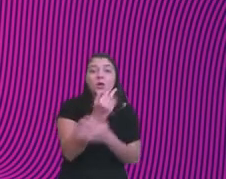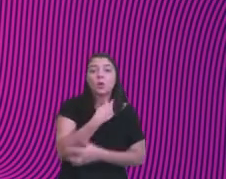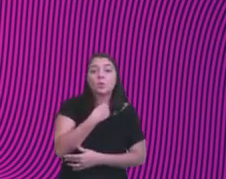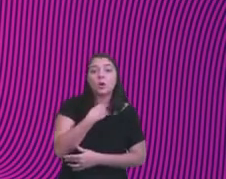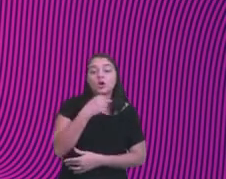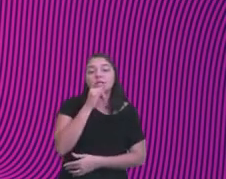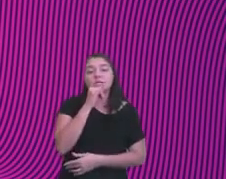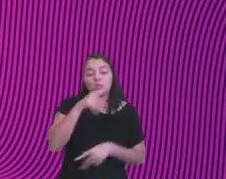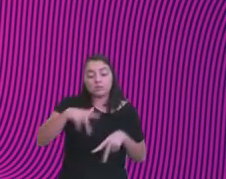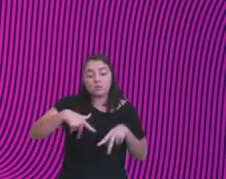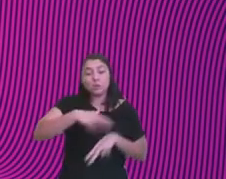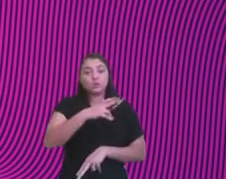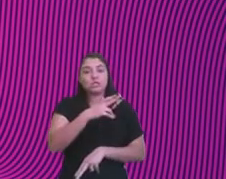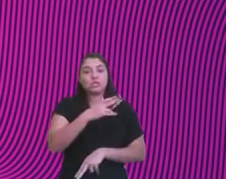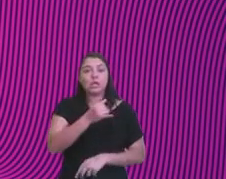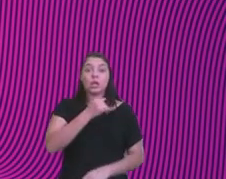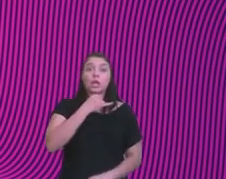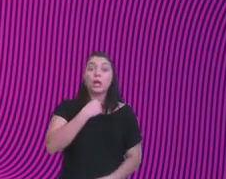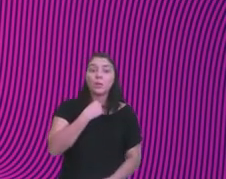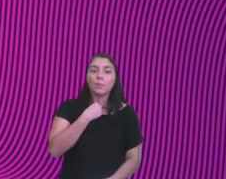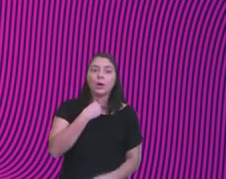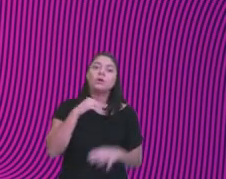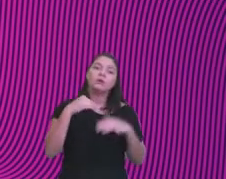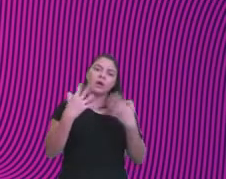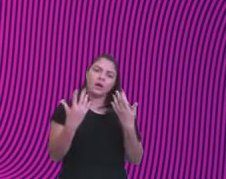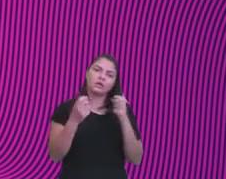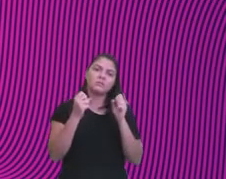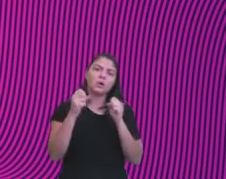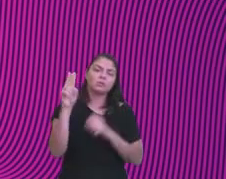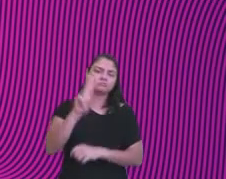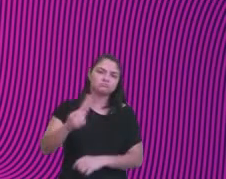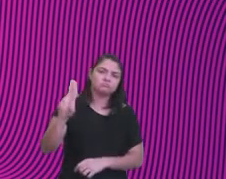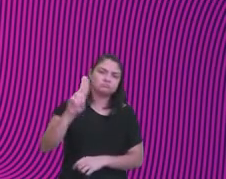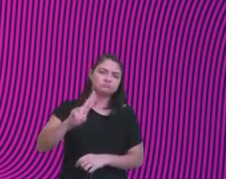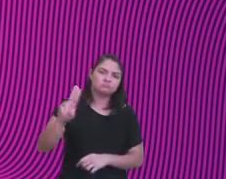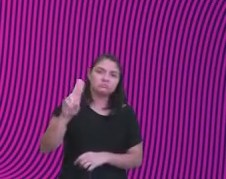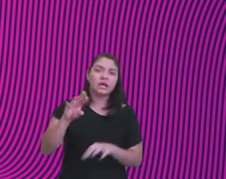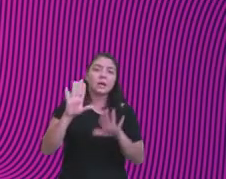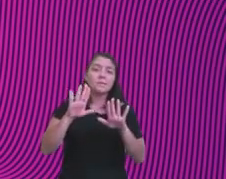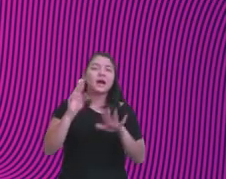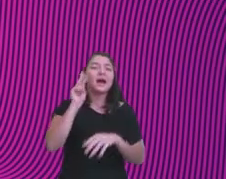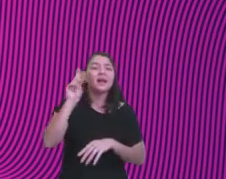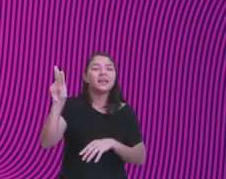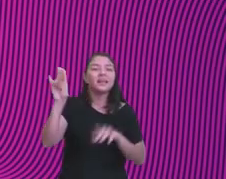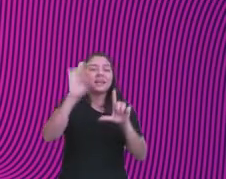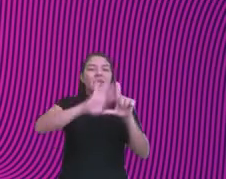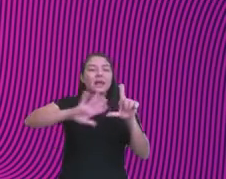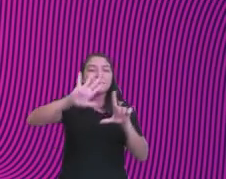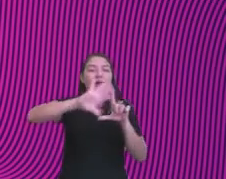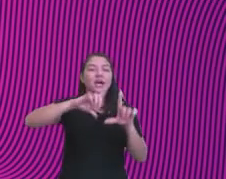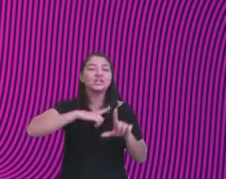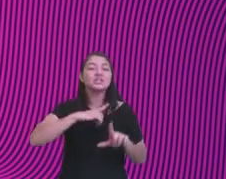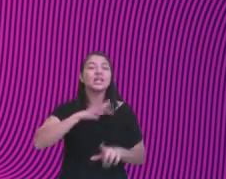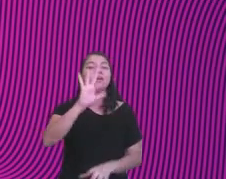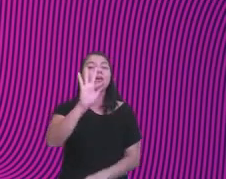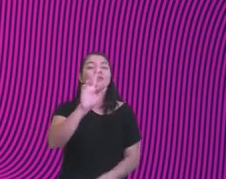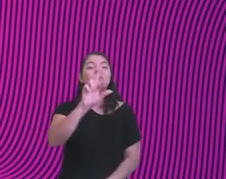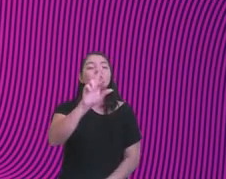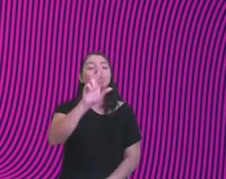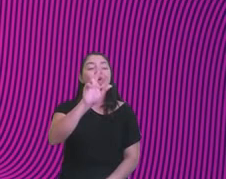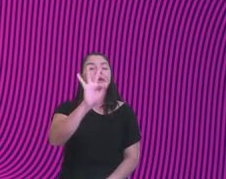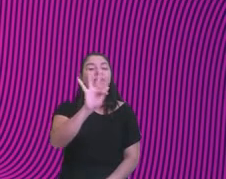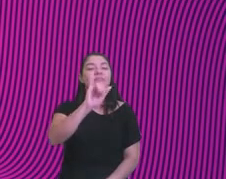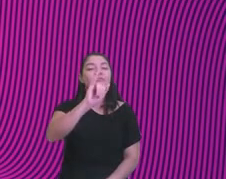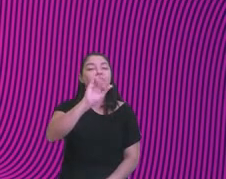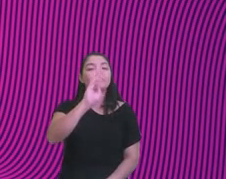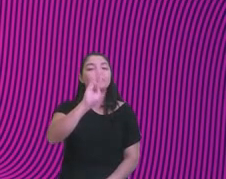O acompanhamento é mais difícil. Você vê que na própria imagem ele tem fibrose, mas tem ali, parece, com algum grau de estenose,